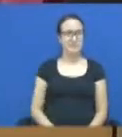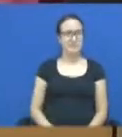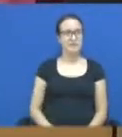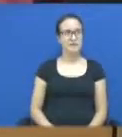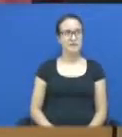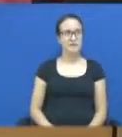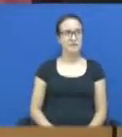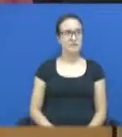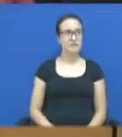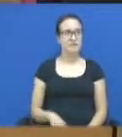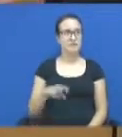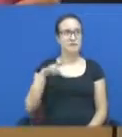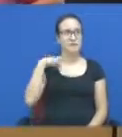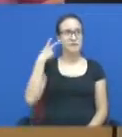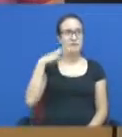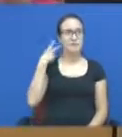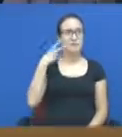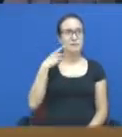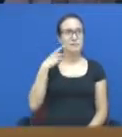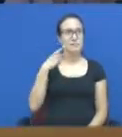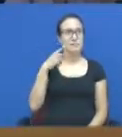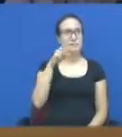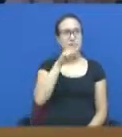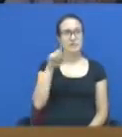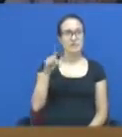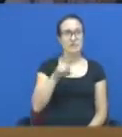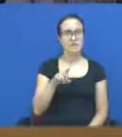Vereador Zé da Mix. Dispenso.